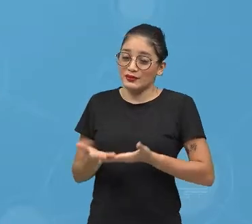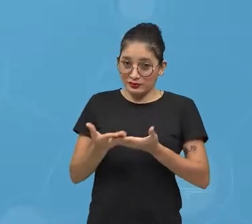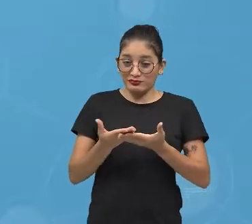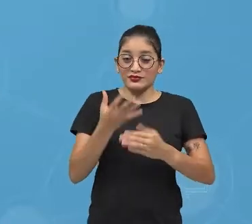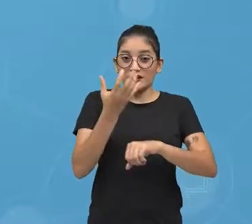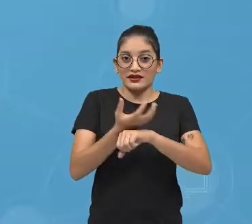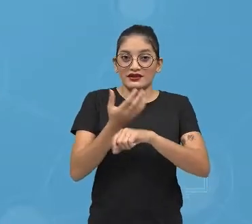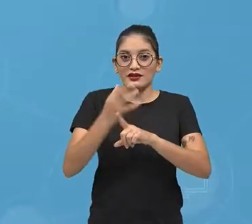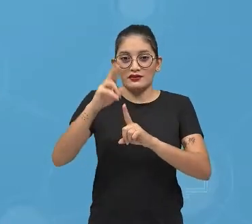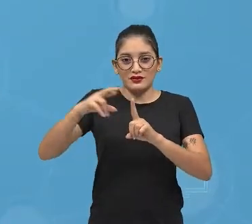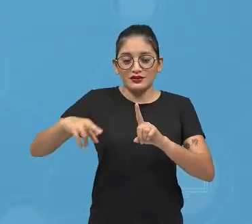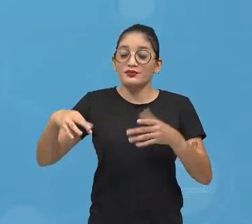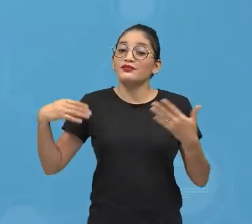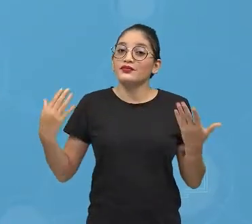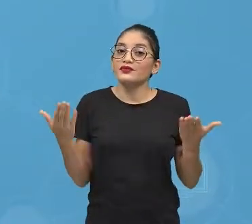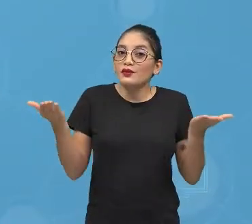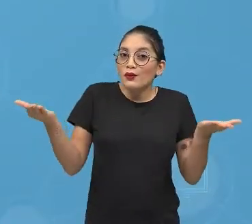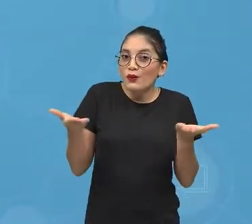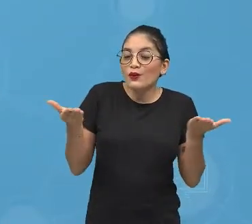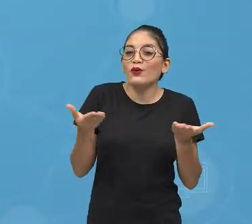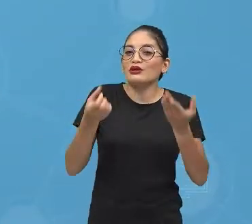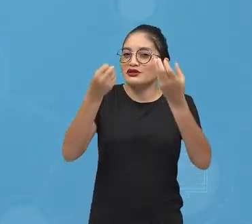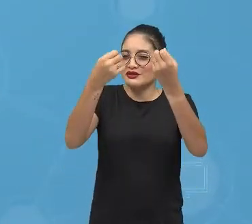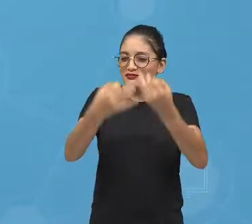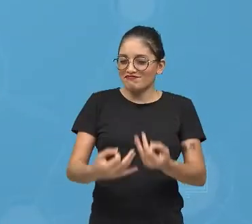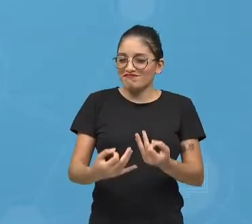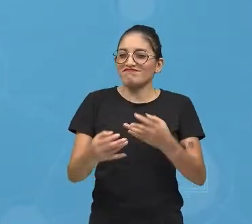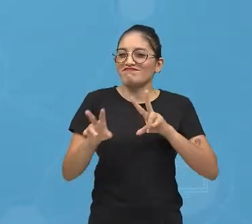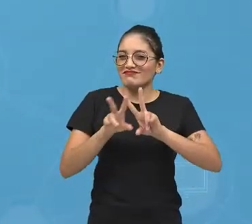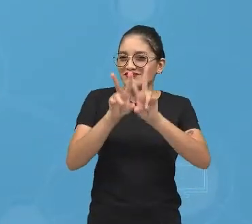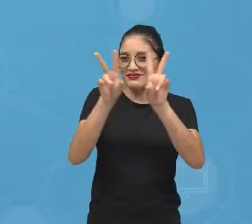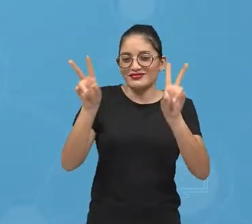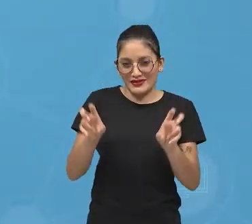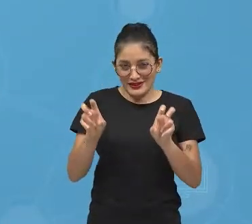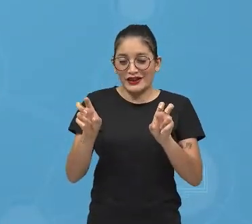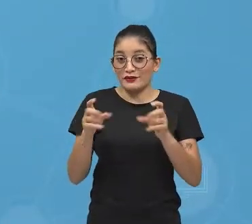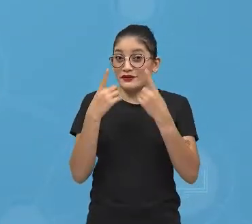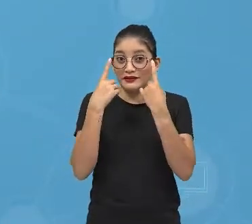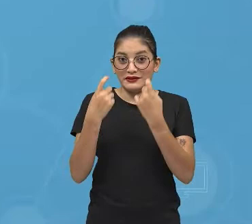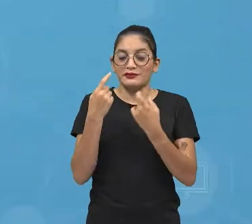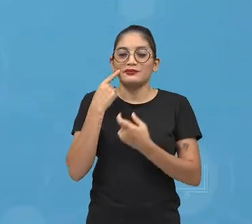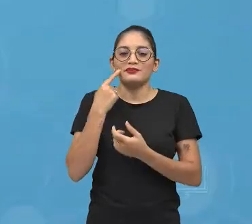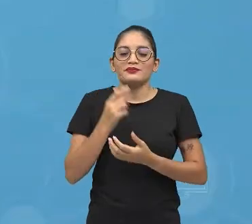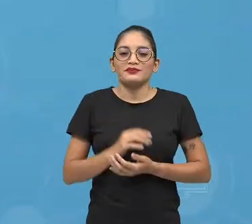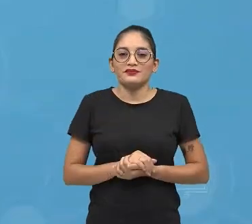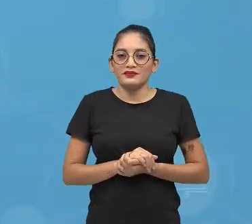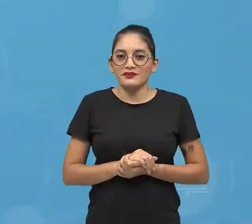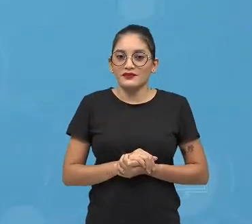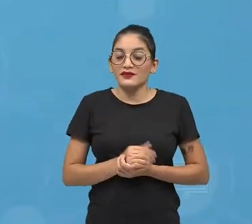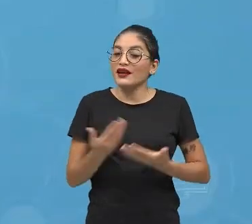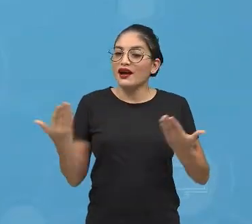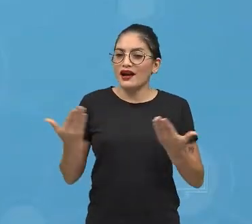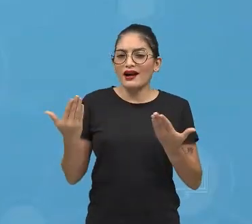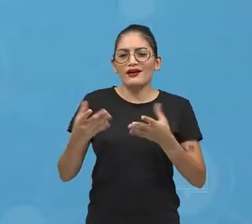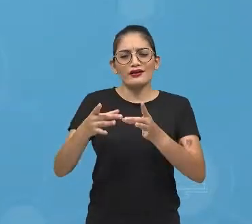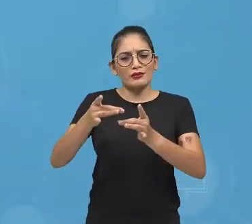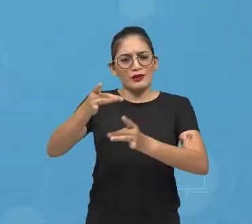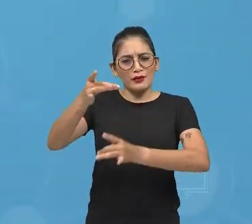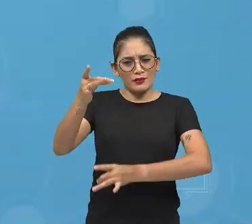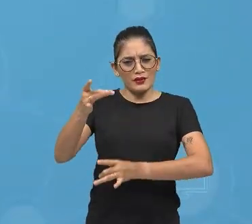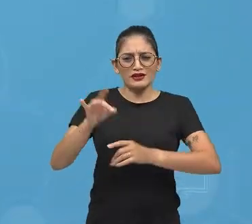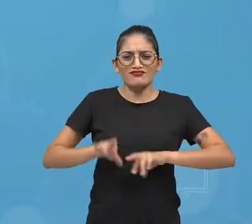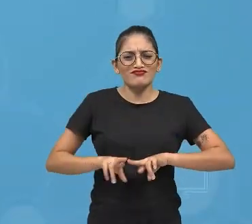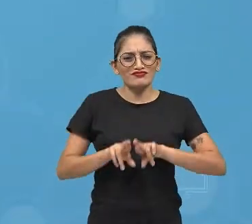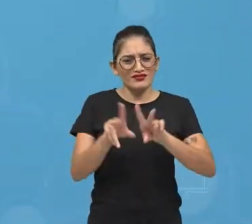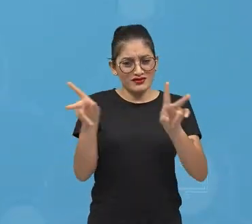religioso e hoje nós vamos estudar um assunto muito interessante. Vamos fazer uma distinção, diferenciar